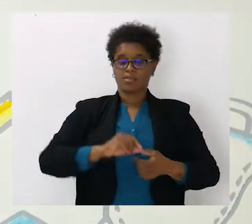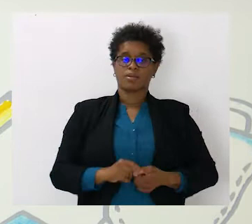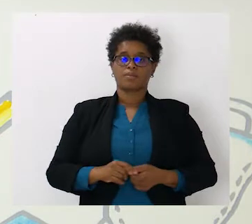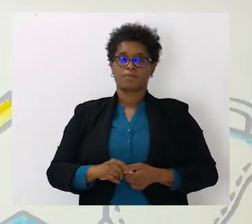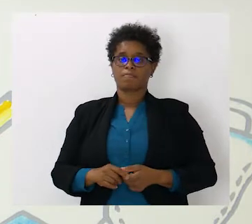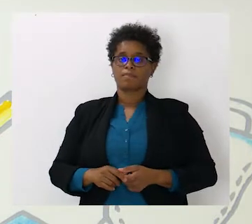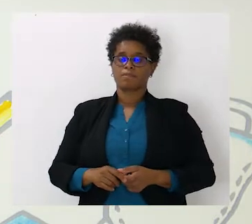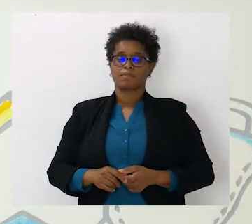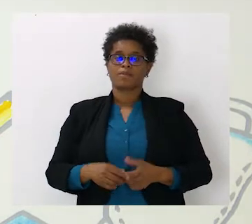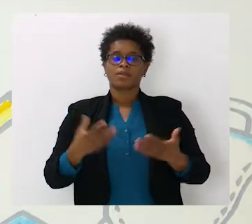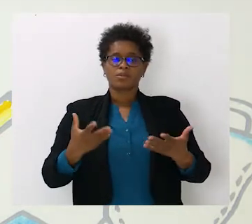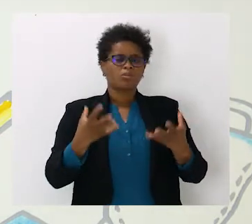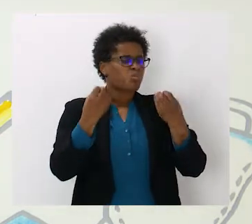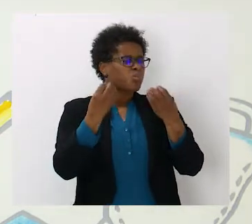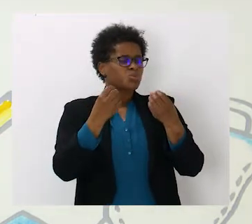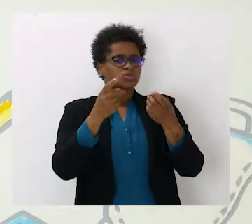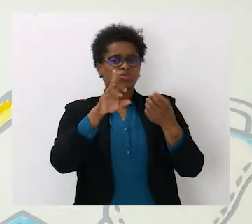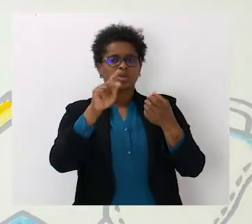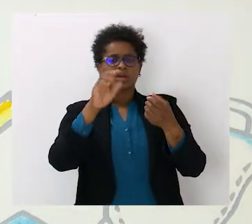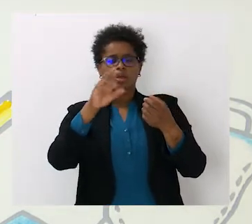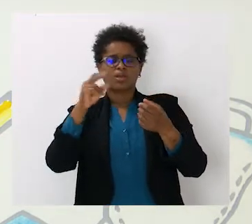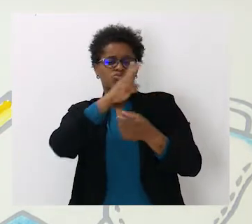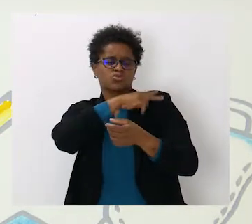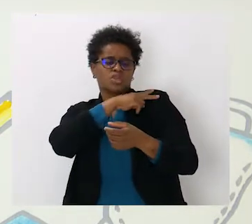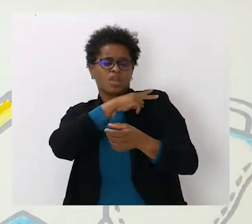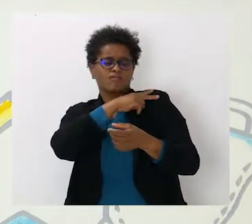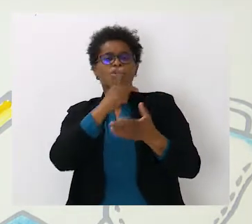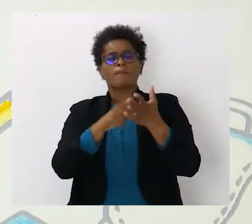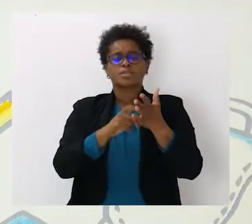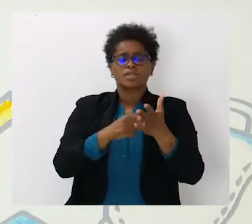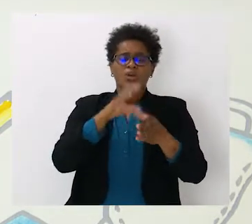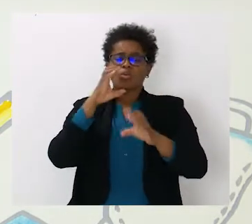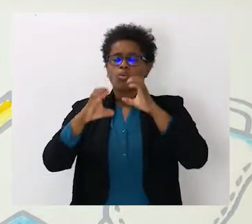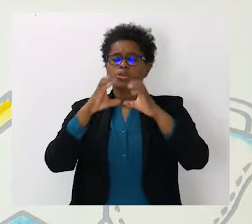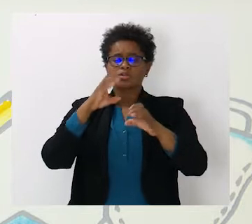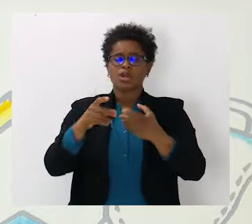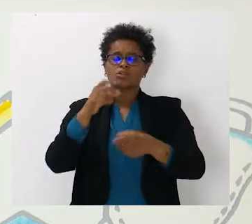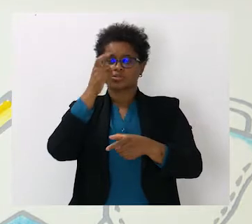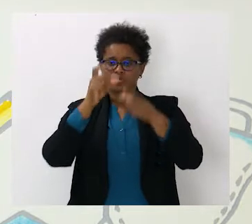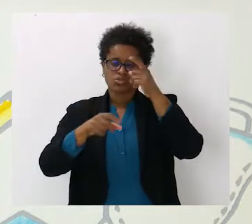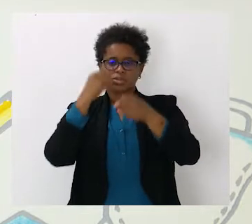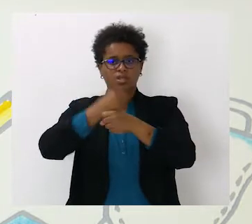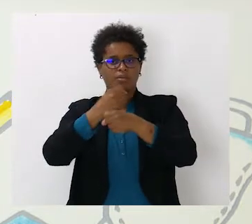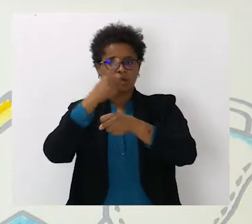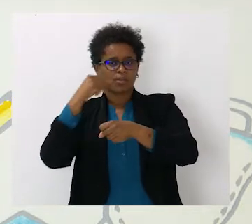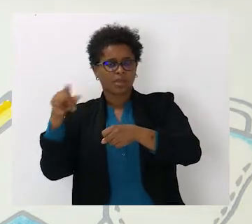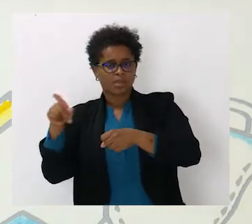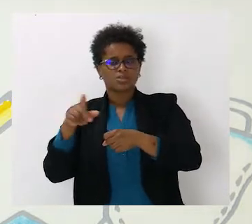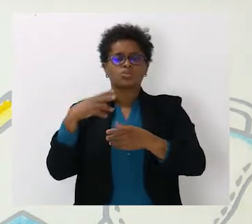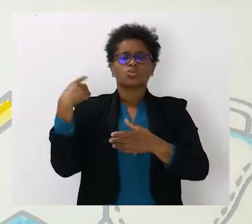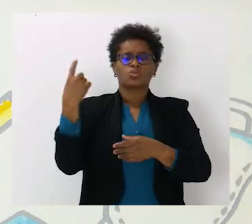também no envio de recados que os chefes precisavam de comunicar com os seus funcionários